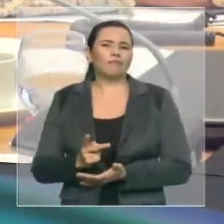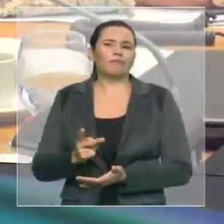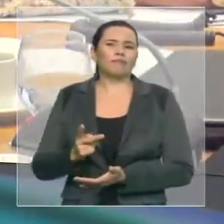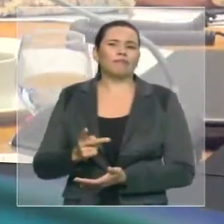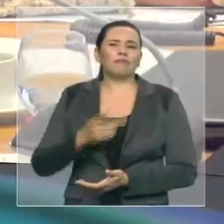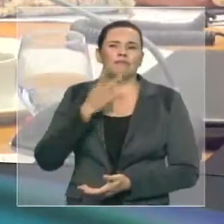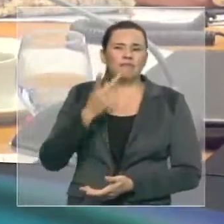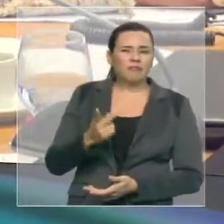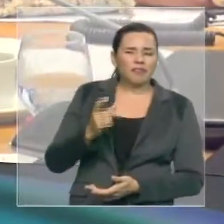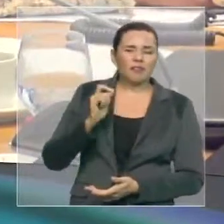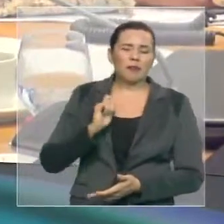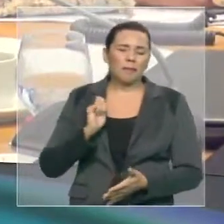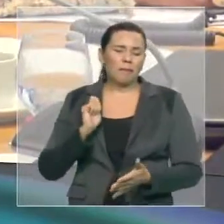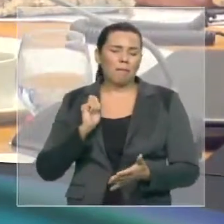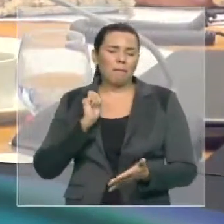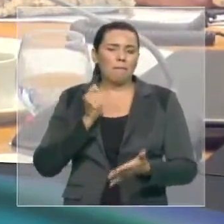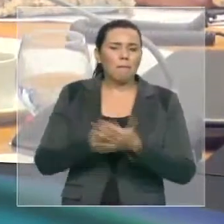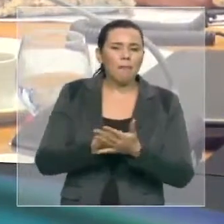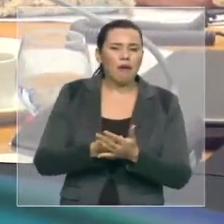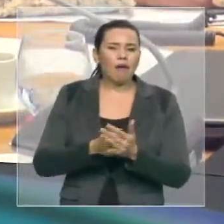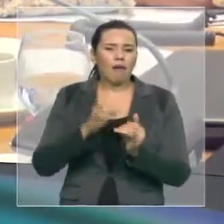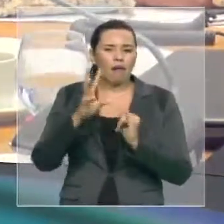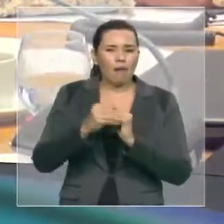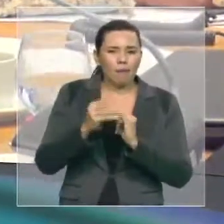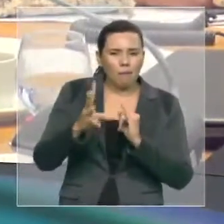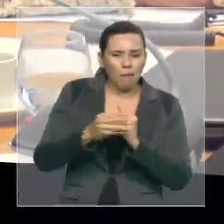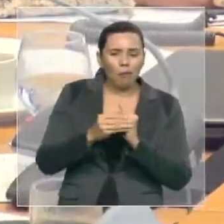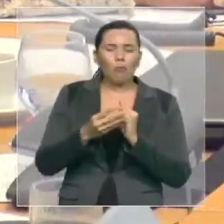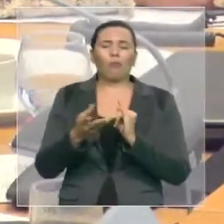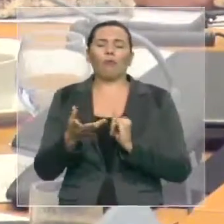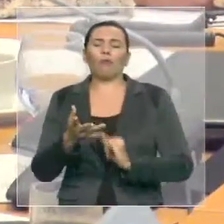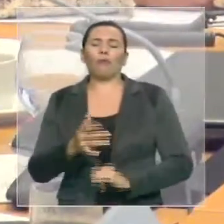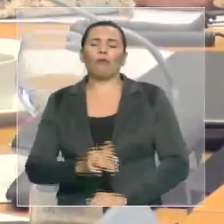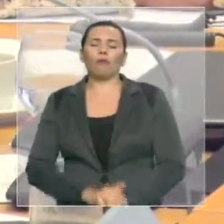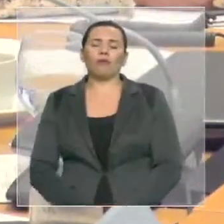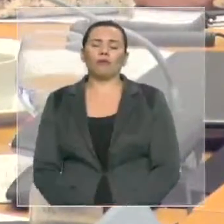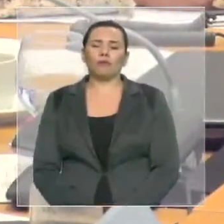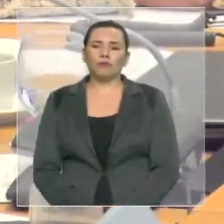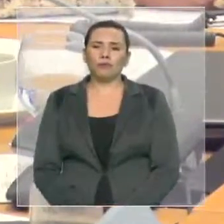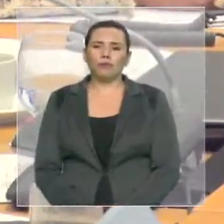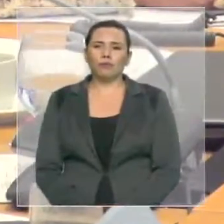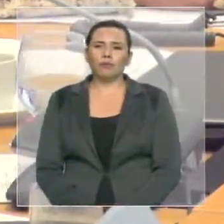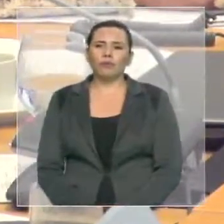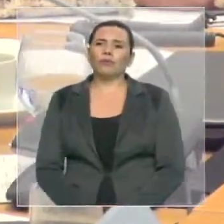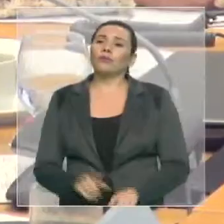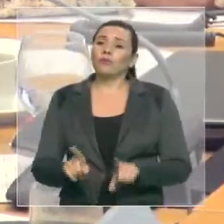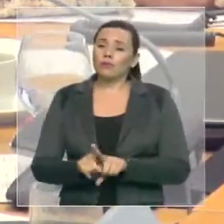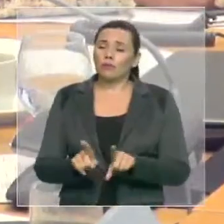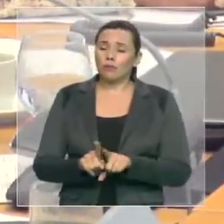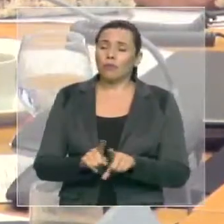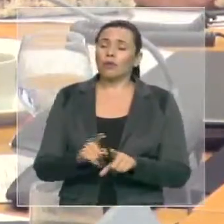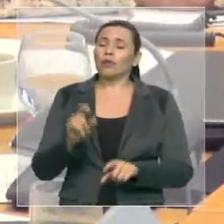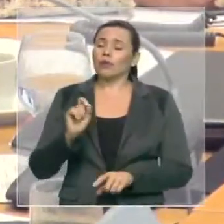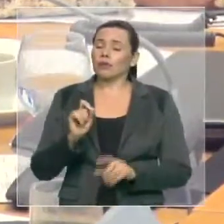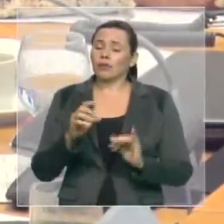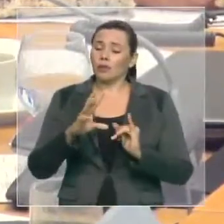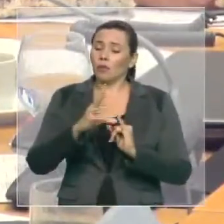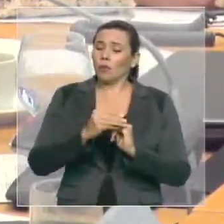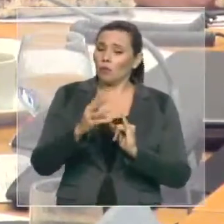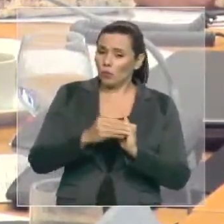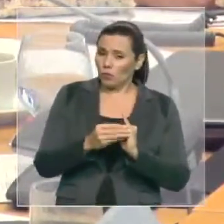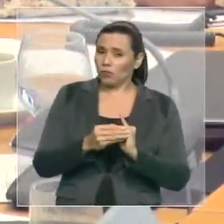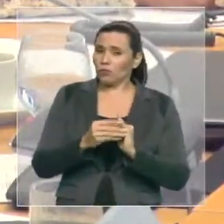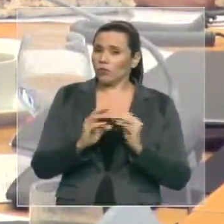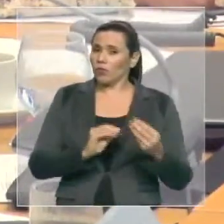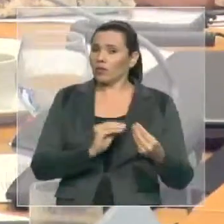tributos, e esses tributos dariam a ele o direito de exigir